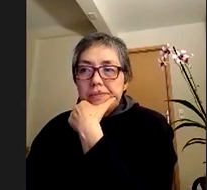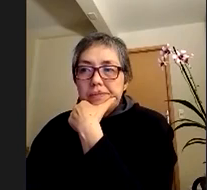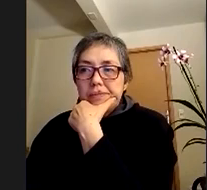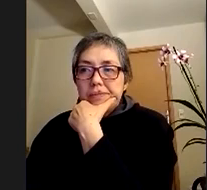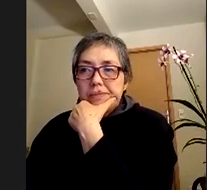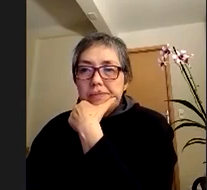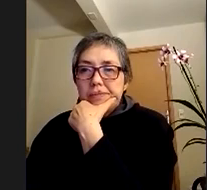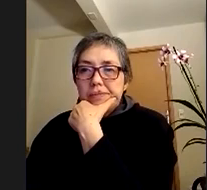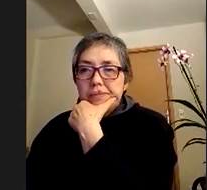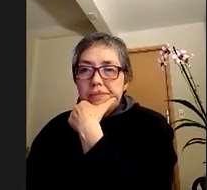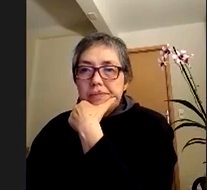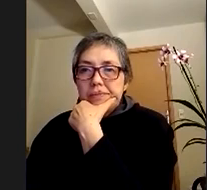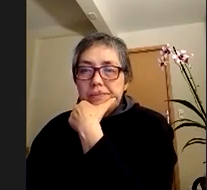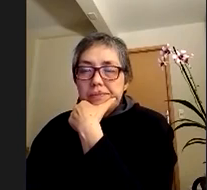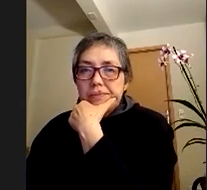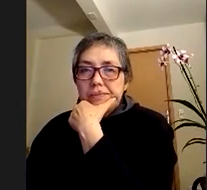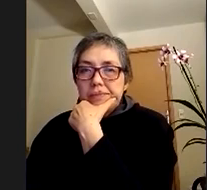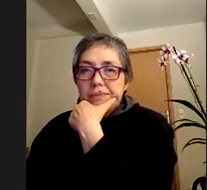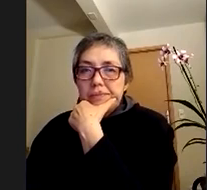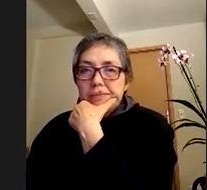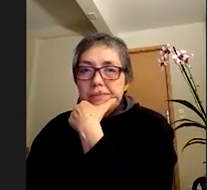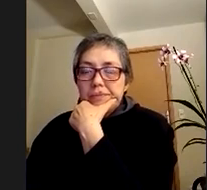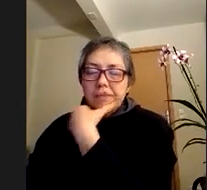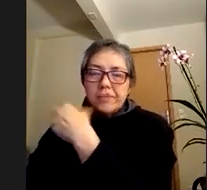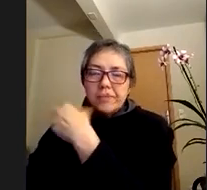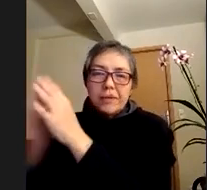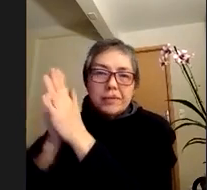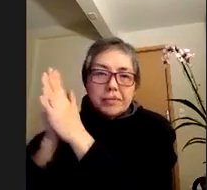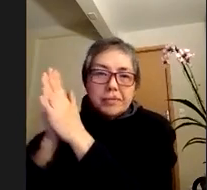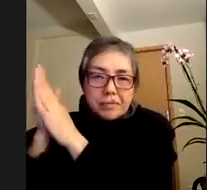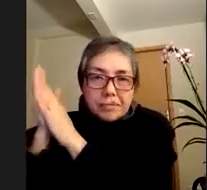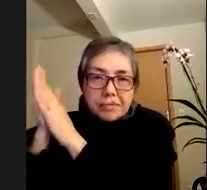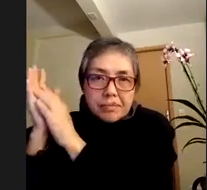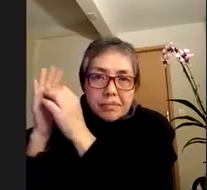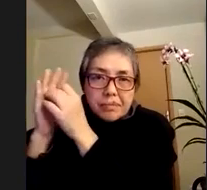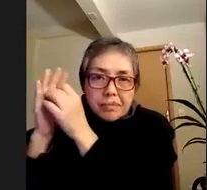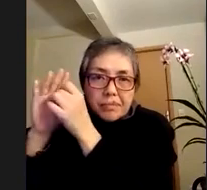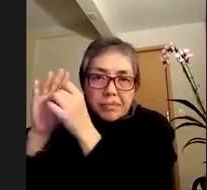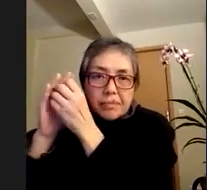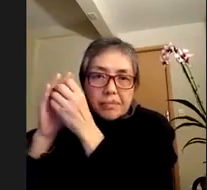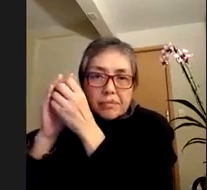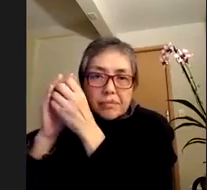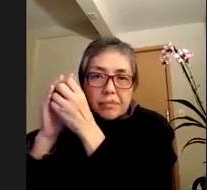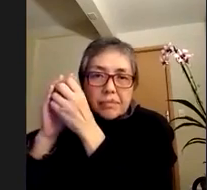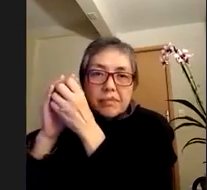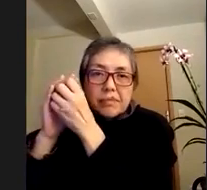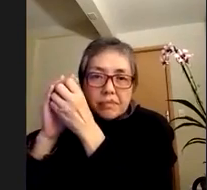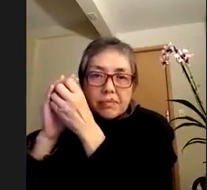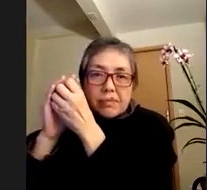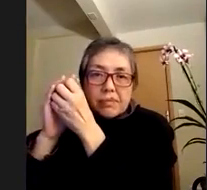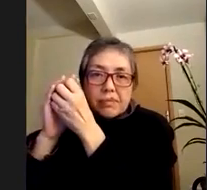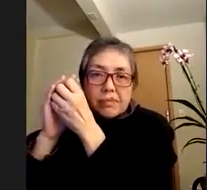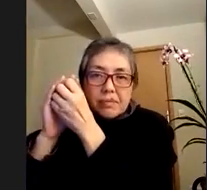trabalho passa por uma questão um pouco mais estrutural também, né? Acidente de Mariana é um